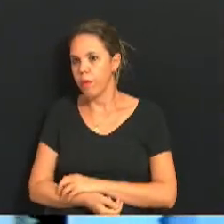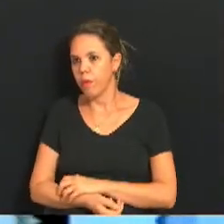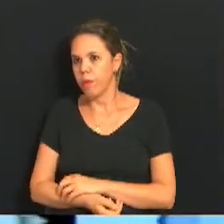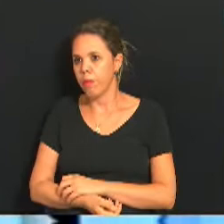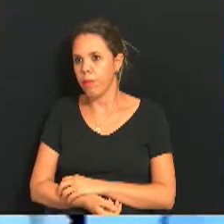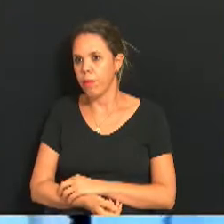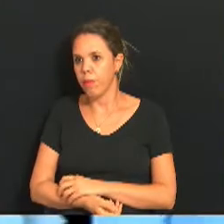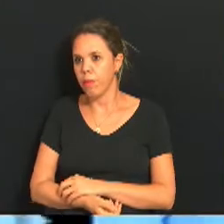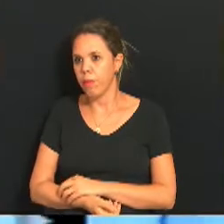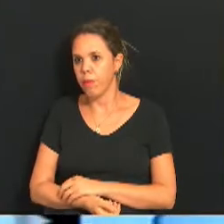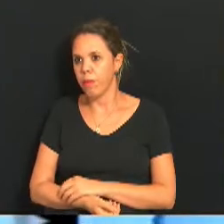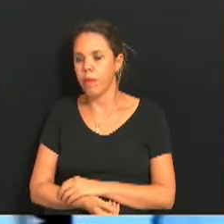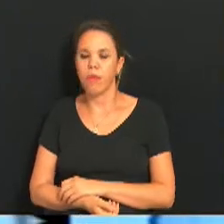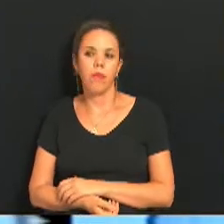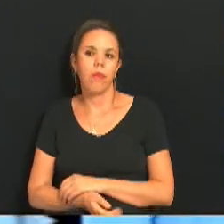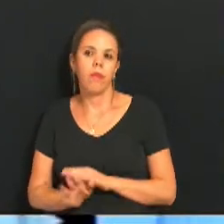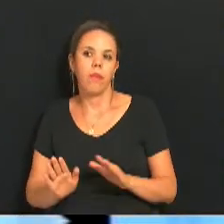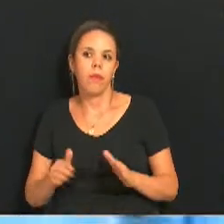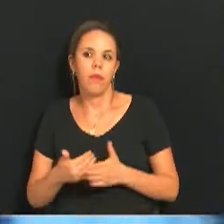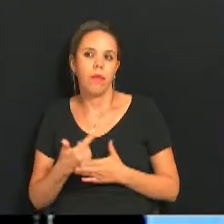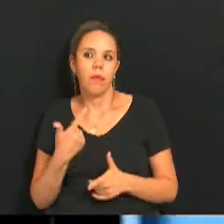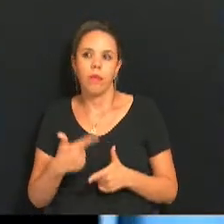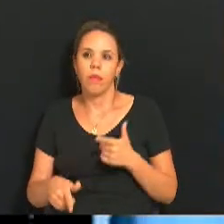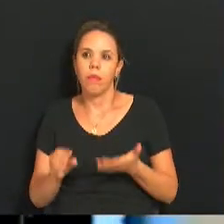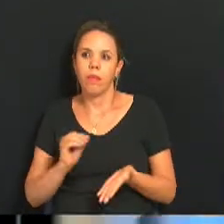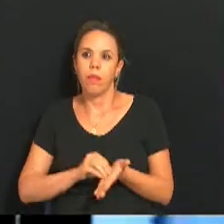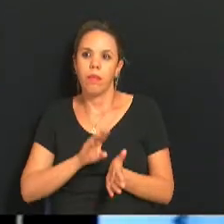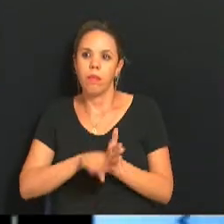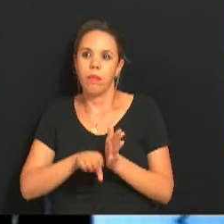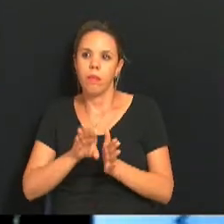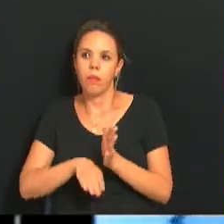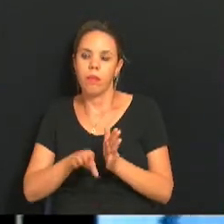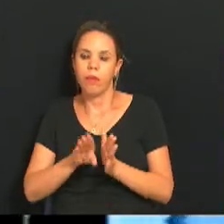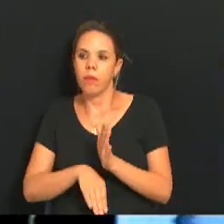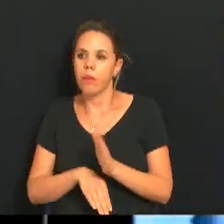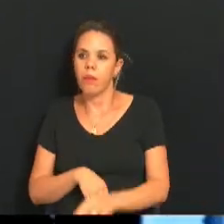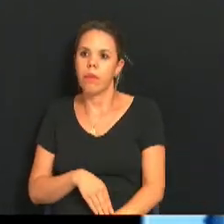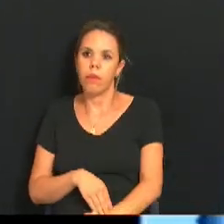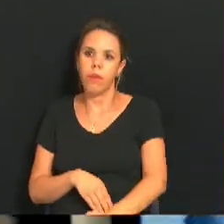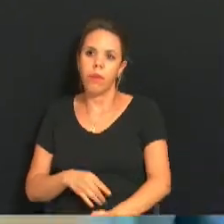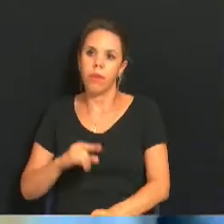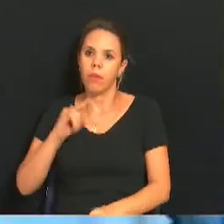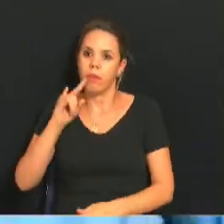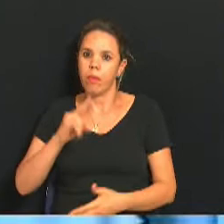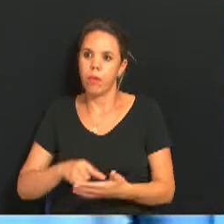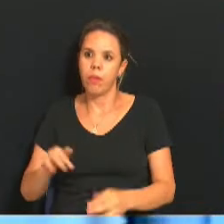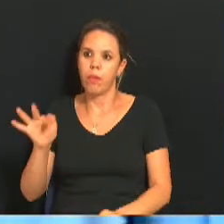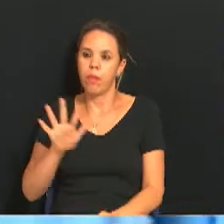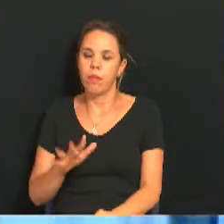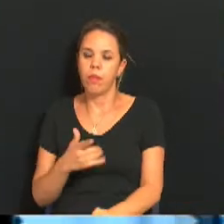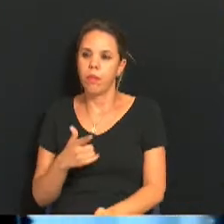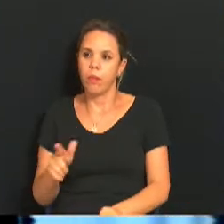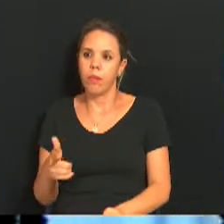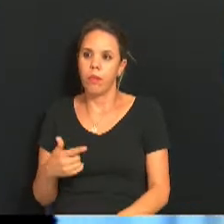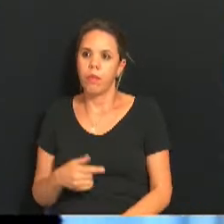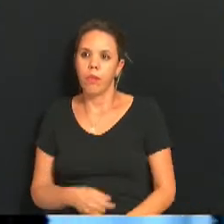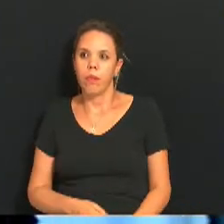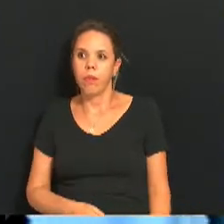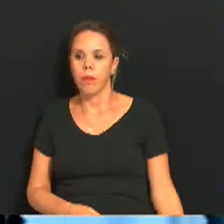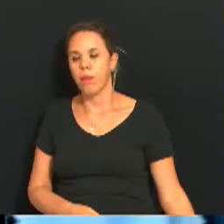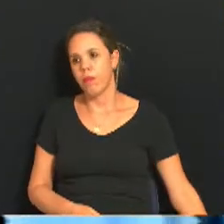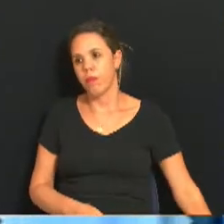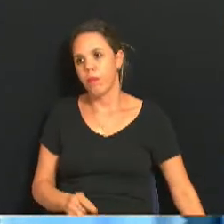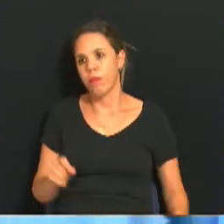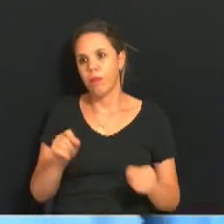despolpamento isso não existe nesse ato não existe bom então a gente